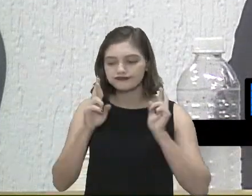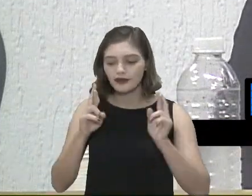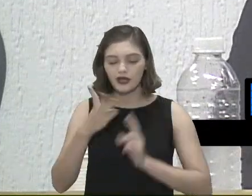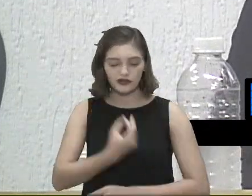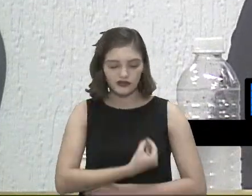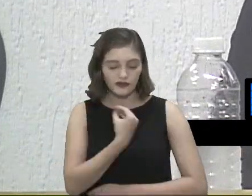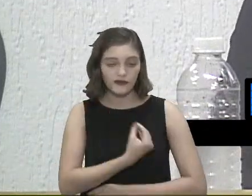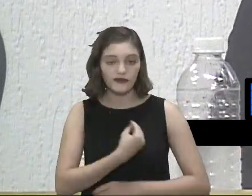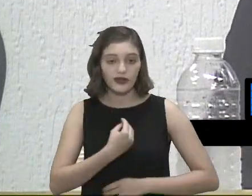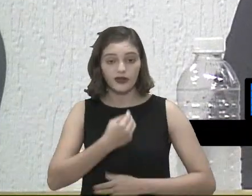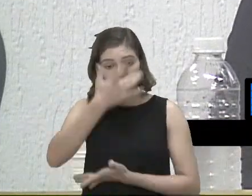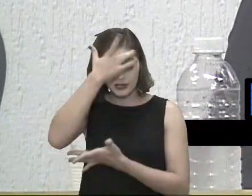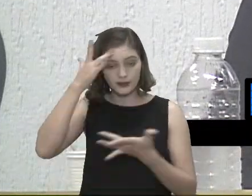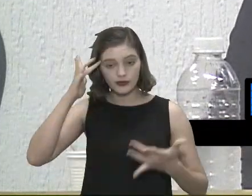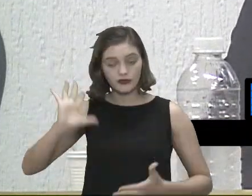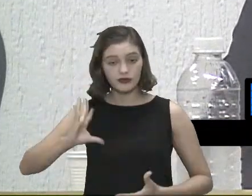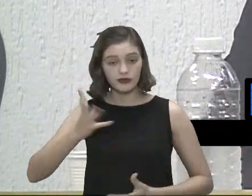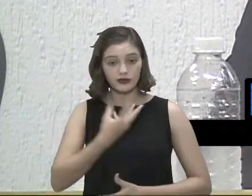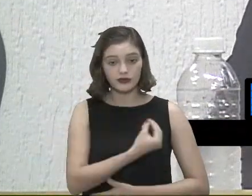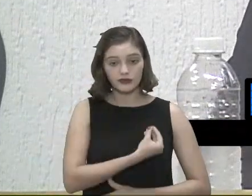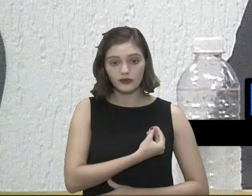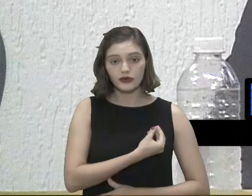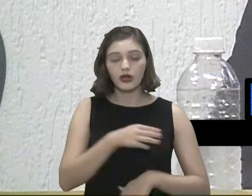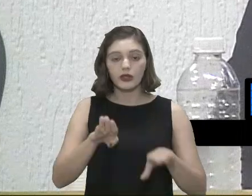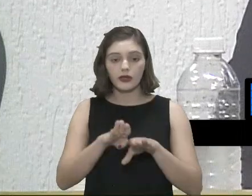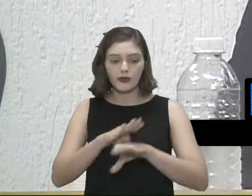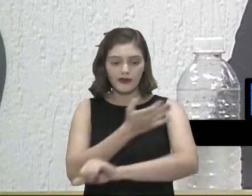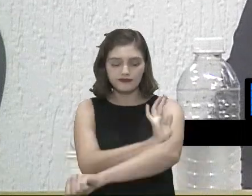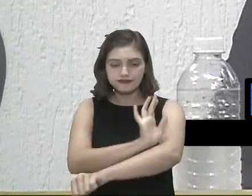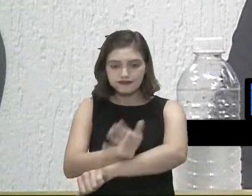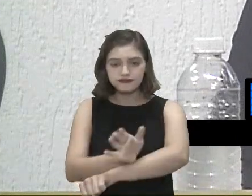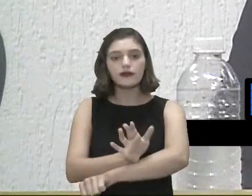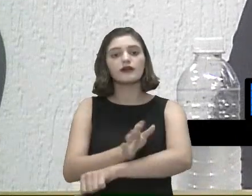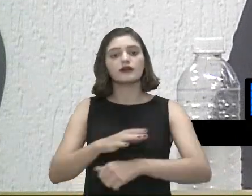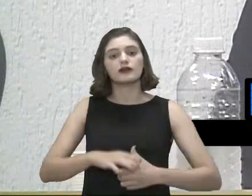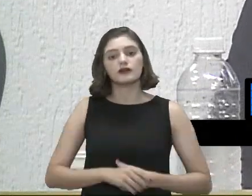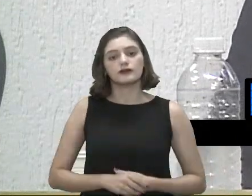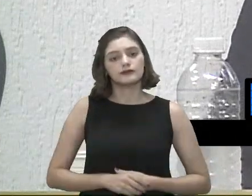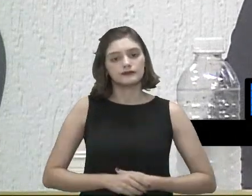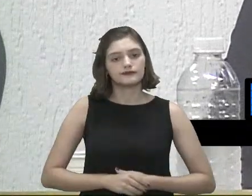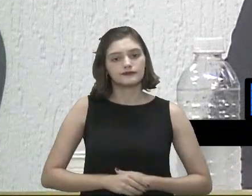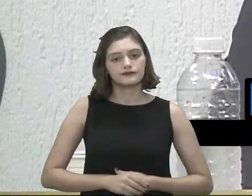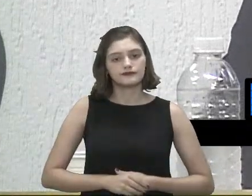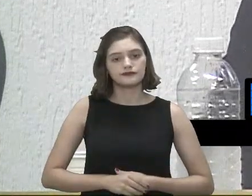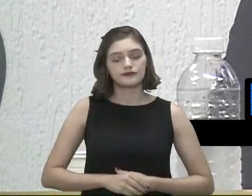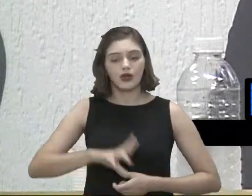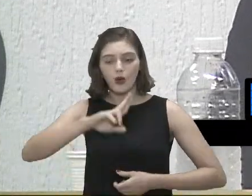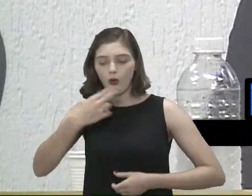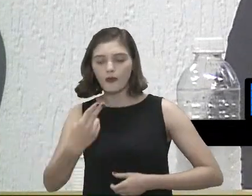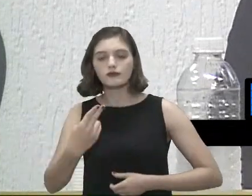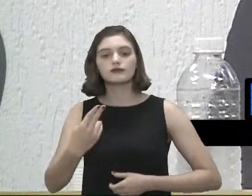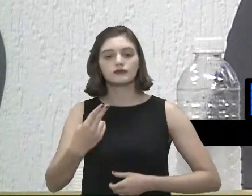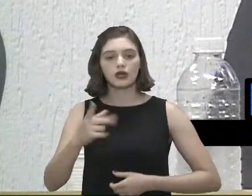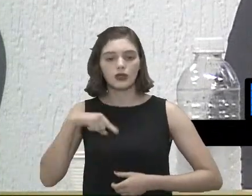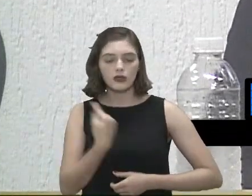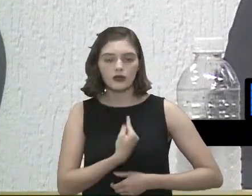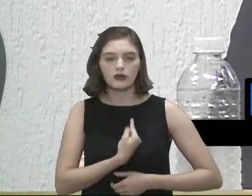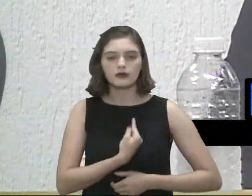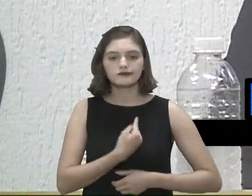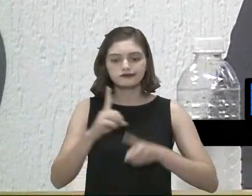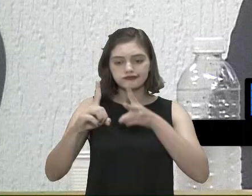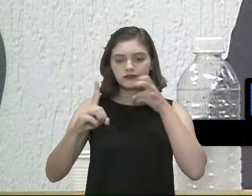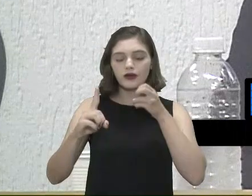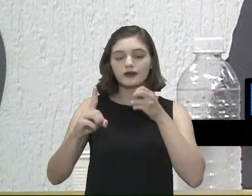vida das pessoas trans, tanto com recorte racial pela Associação Nacional, que é a ANTRA, ou pelo menos a gente levar em consideração o